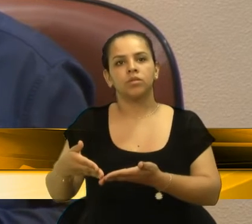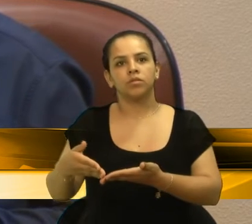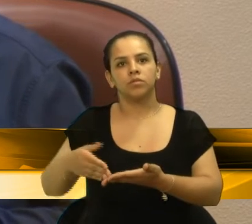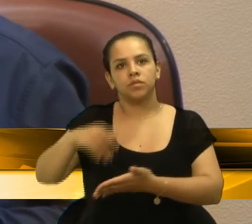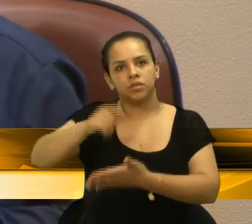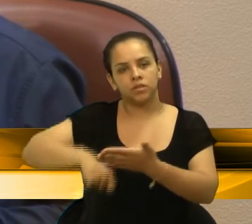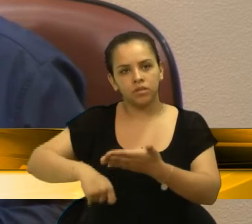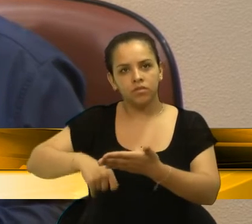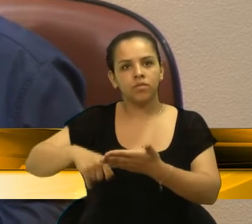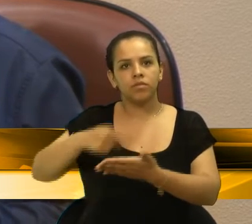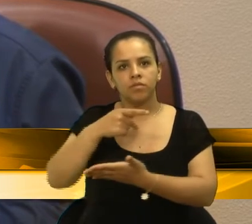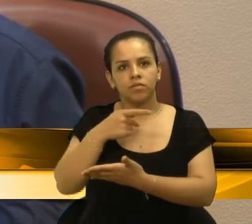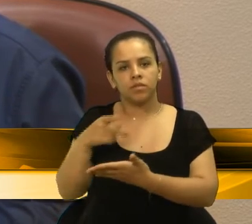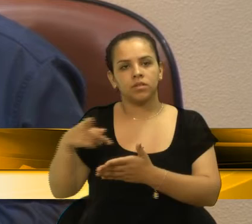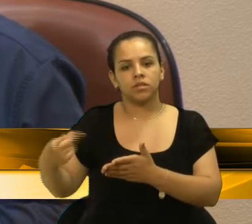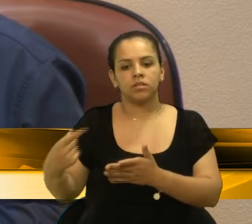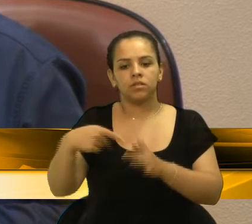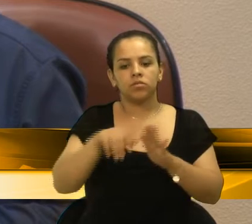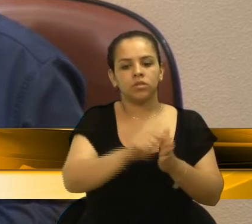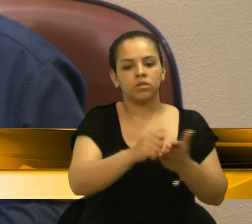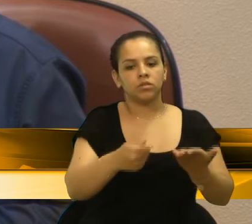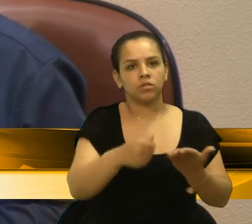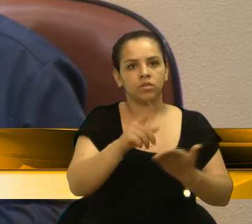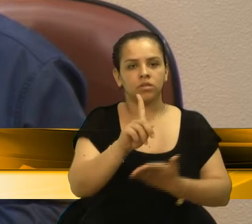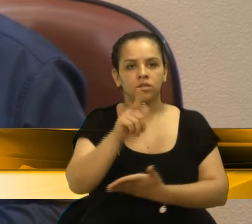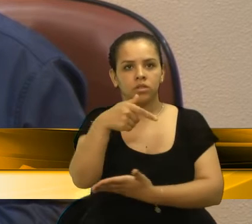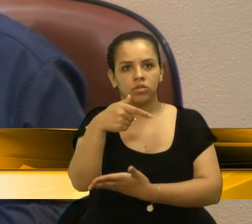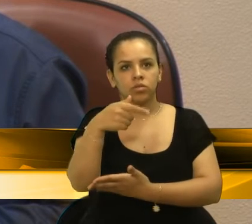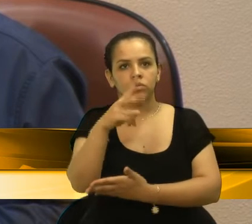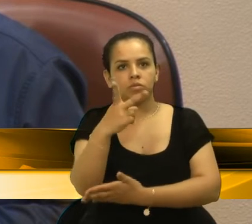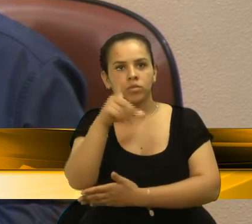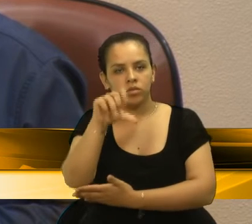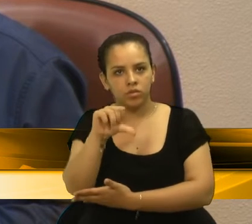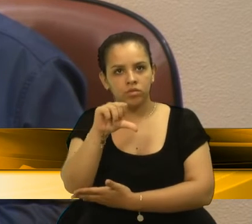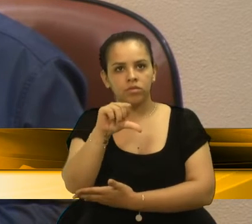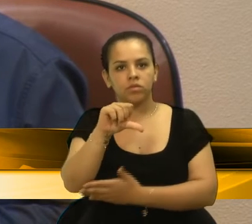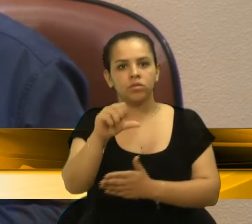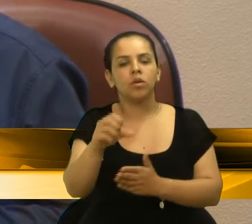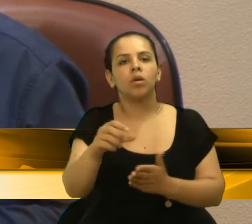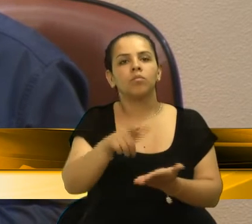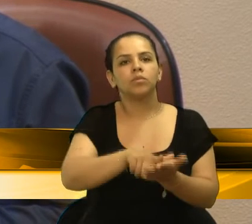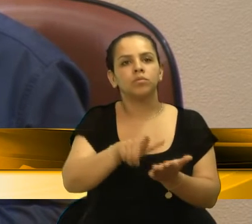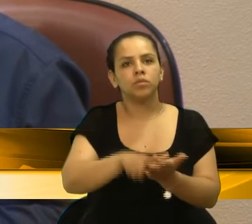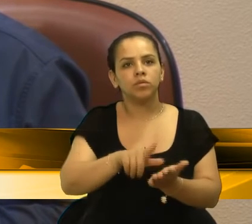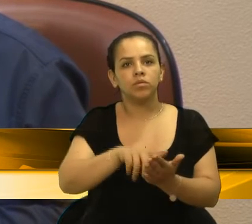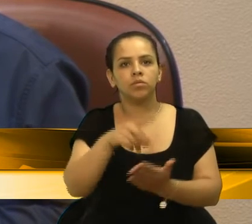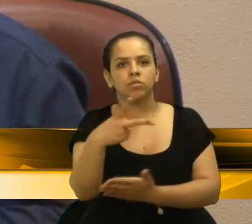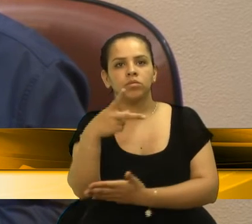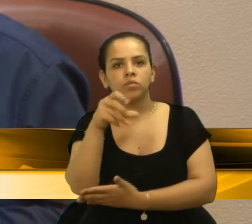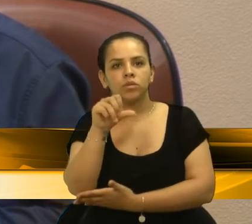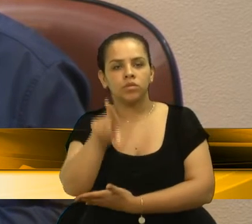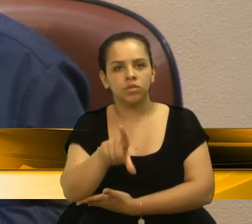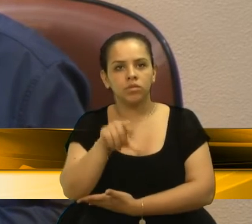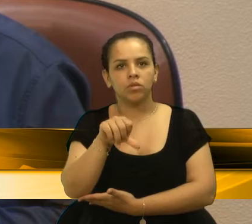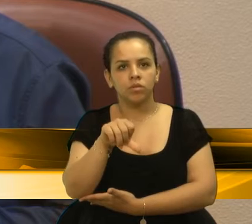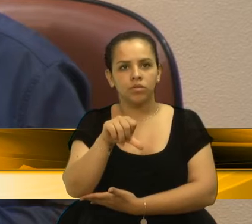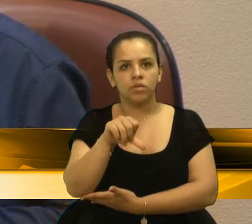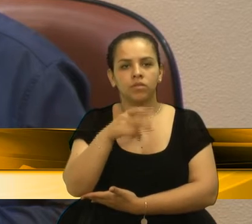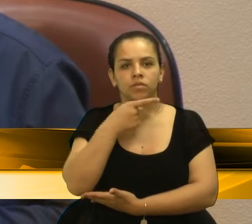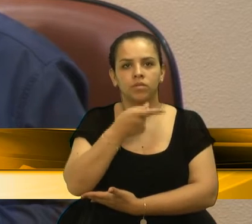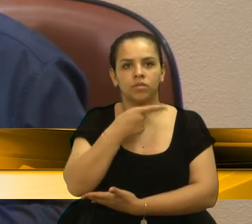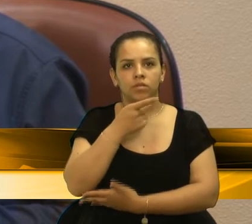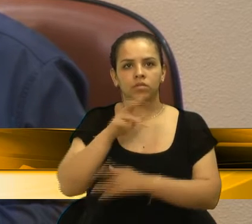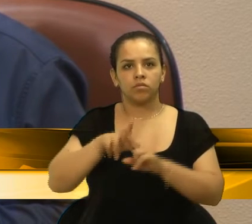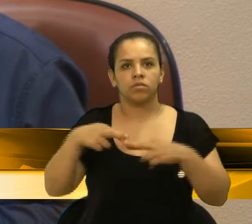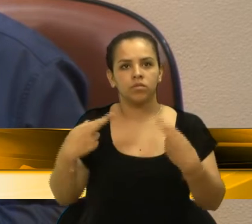assinado, determina a juntar a data 17/2019, anexa ao documento externo 365/2019, referente à audiência de oitiva